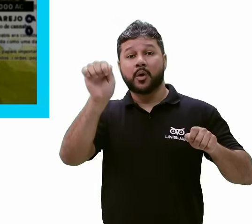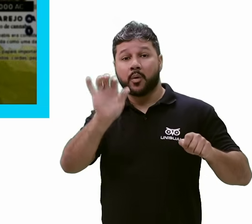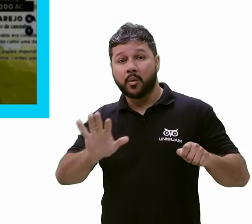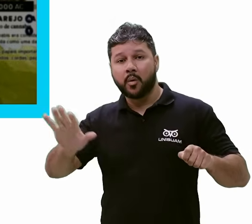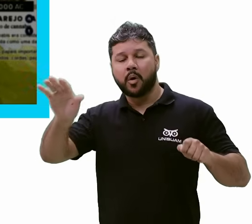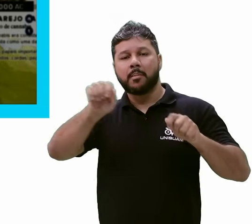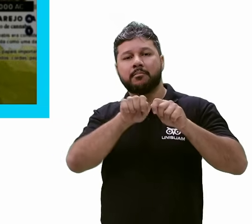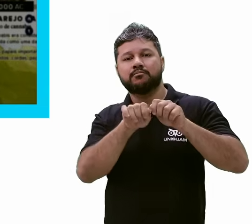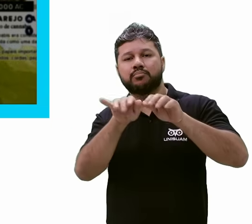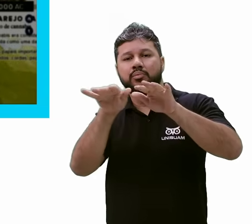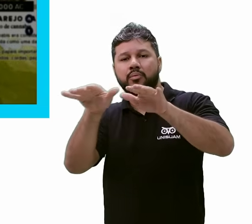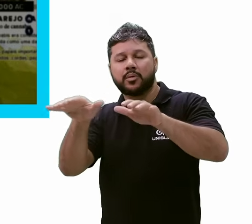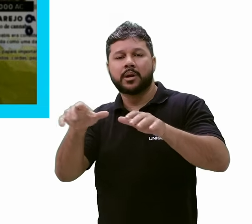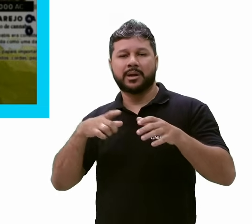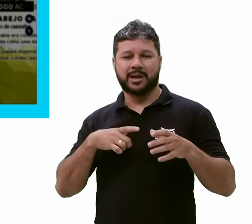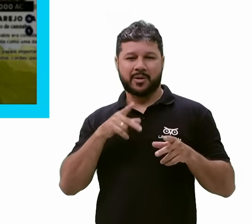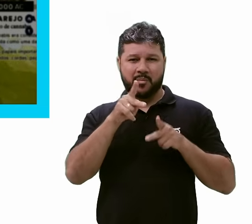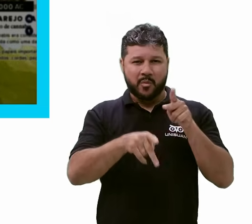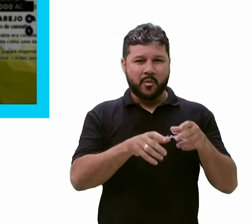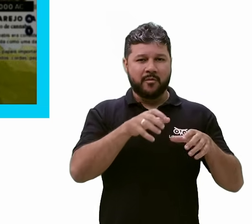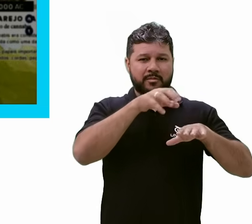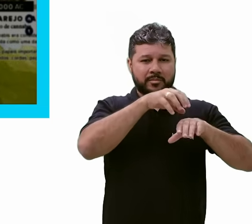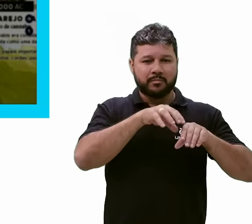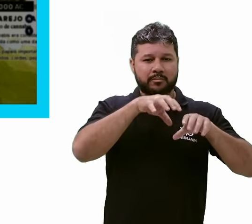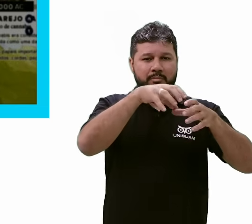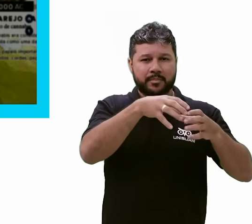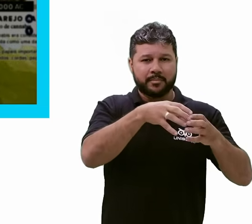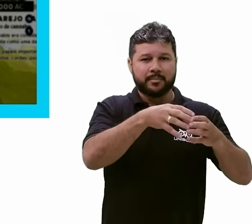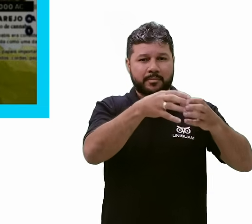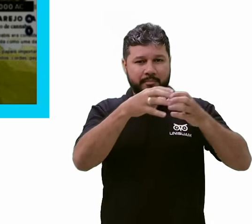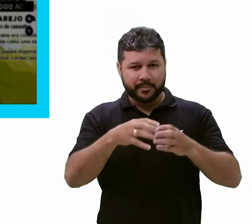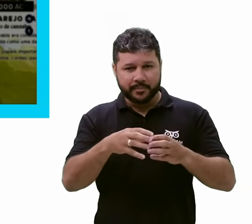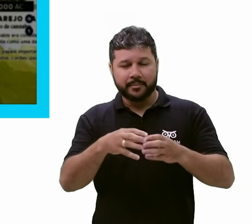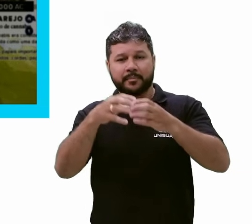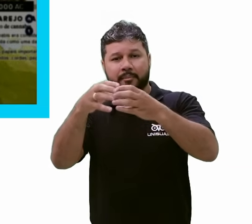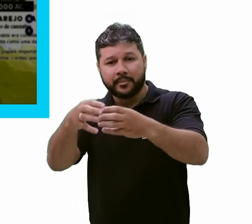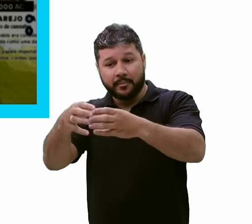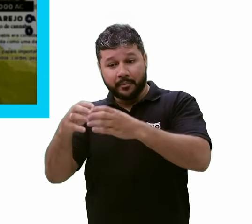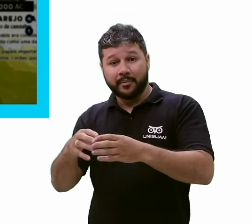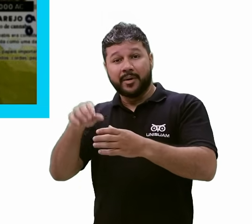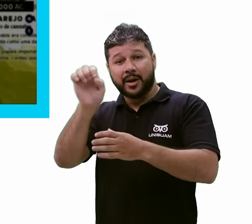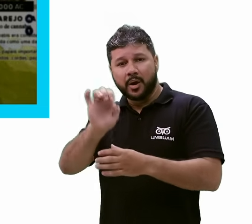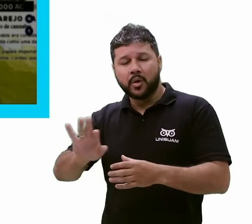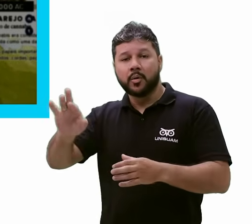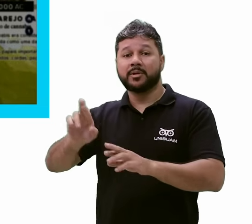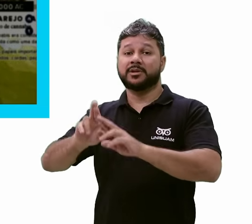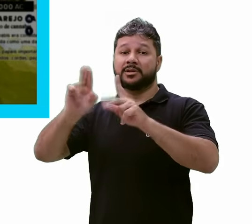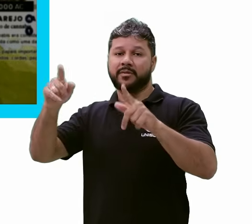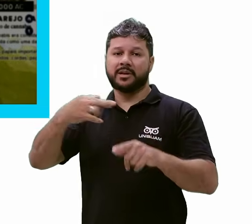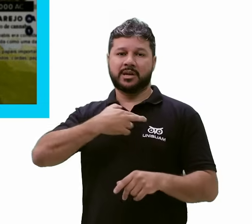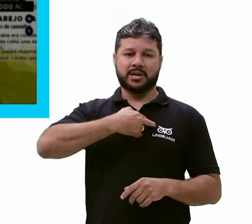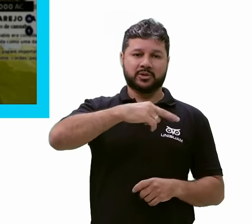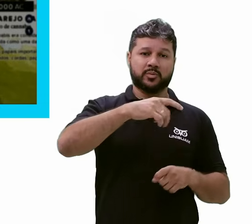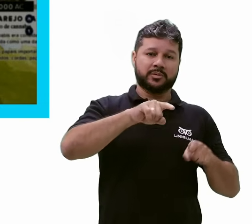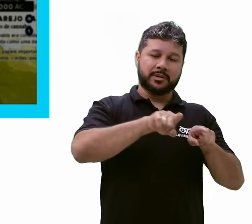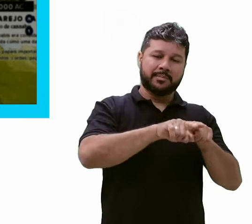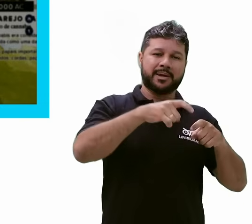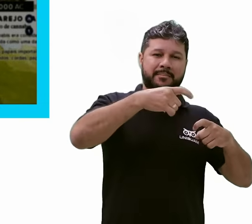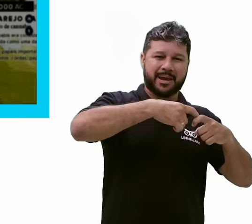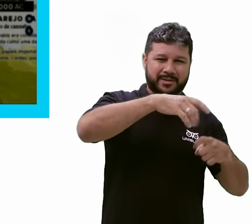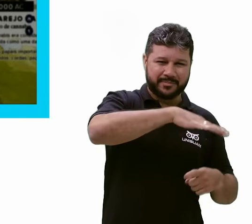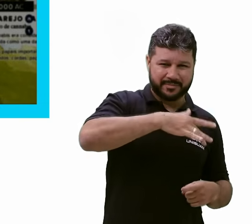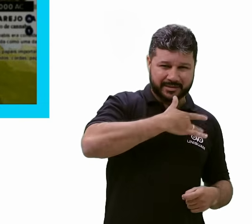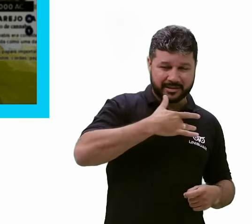Europa por um povo nômade e ela na Europa começa a ter um uso diferente do religioso e do medicinal,